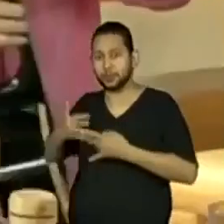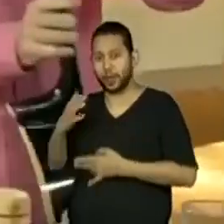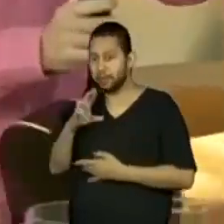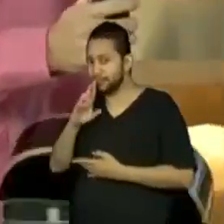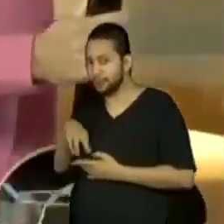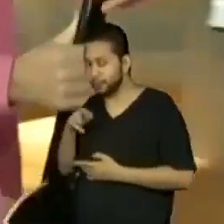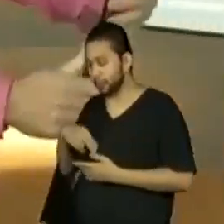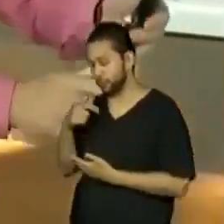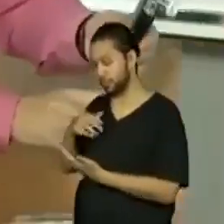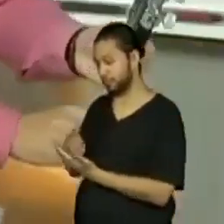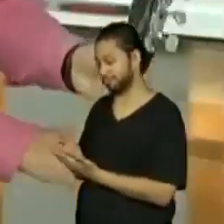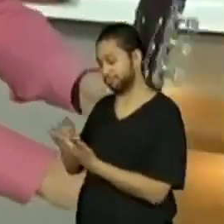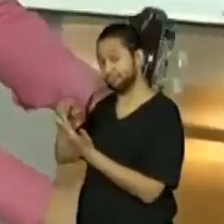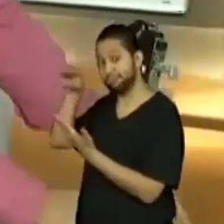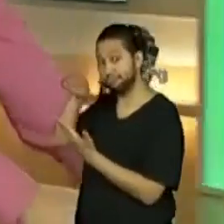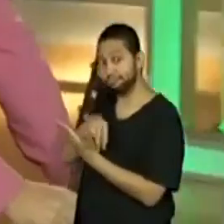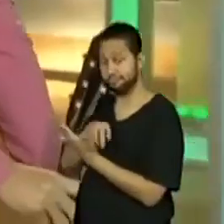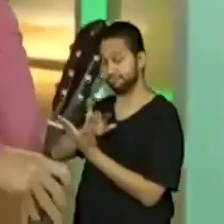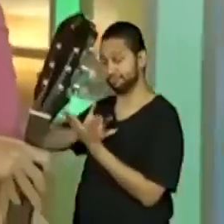aqui.